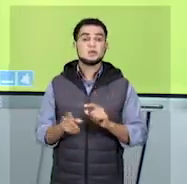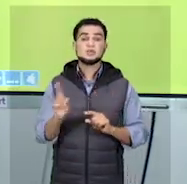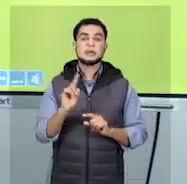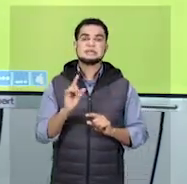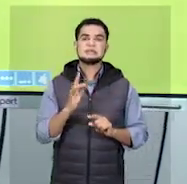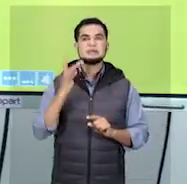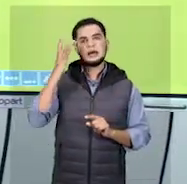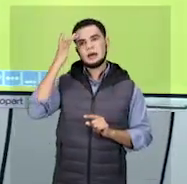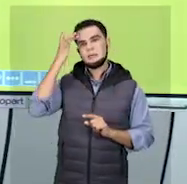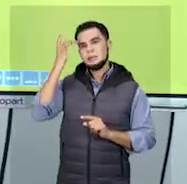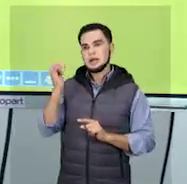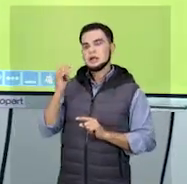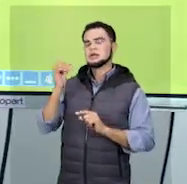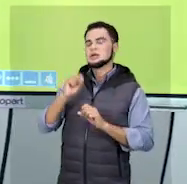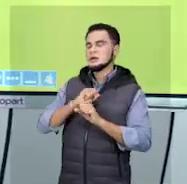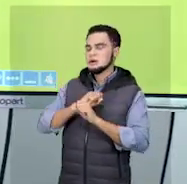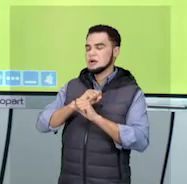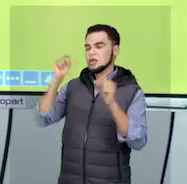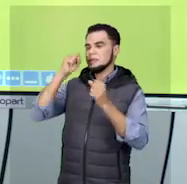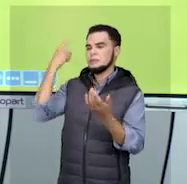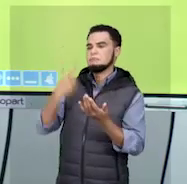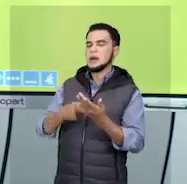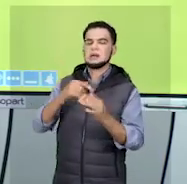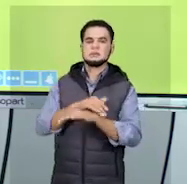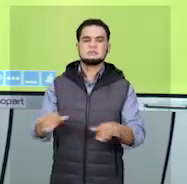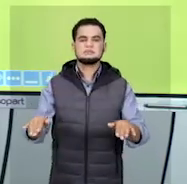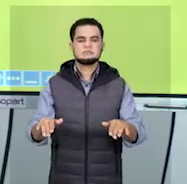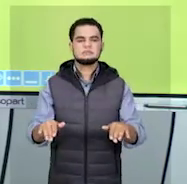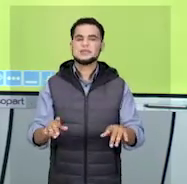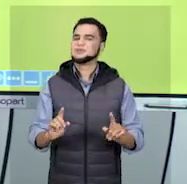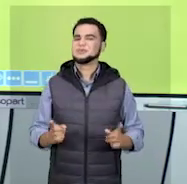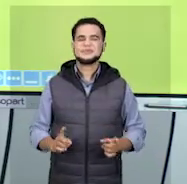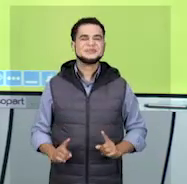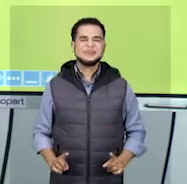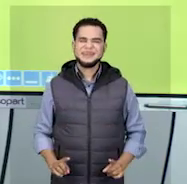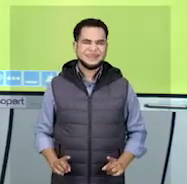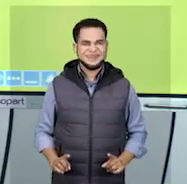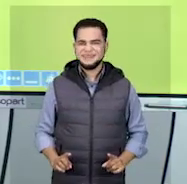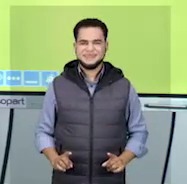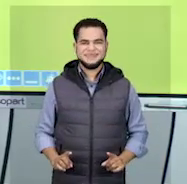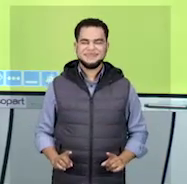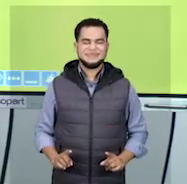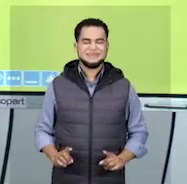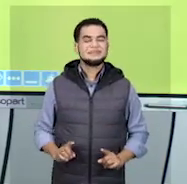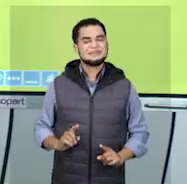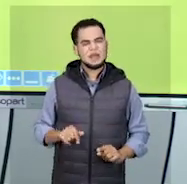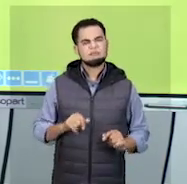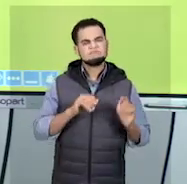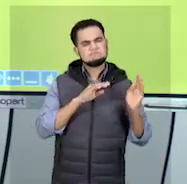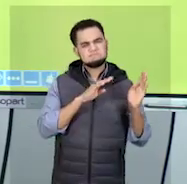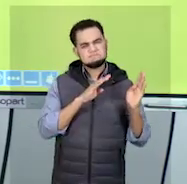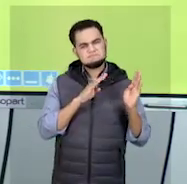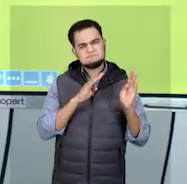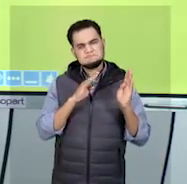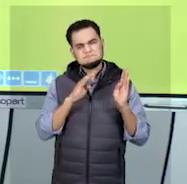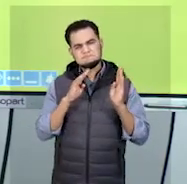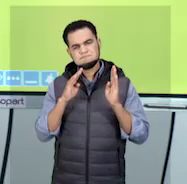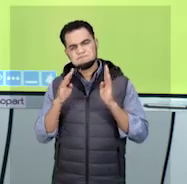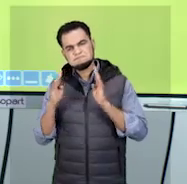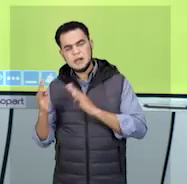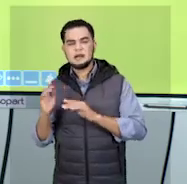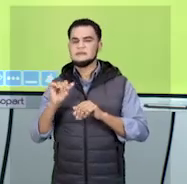1º de janeiro de 1893 e falou, pronto, acabou. Não tem mais o realismo. Não é assim. As coisas vão